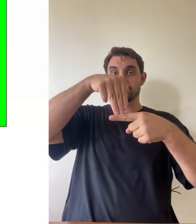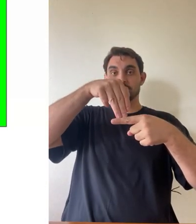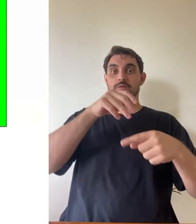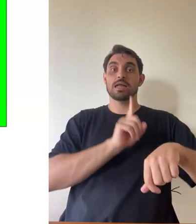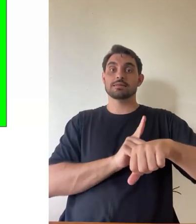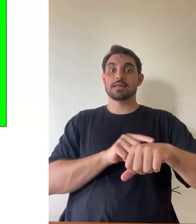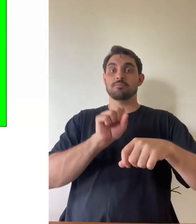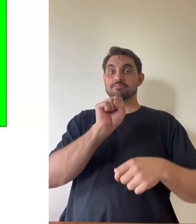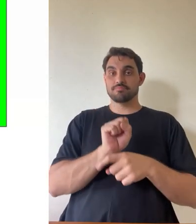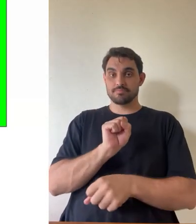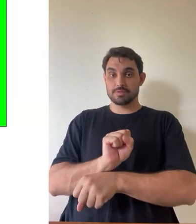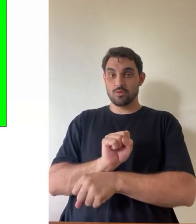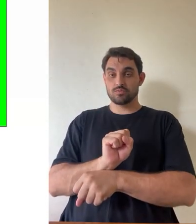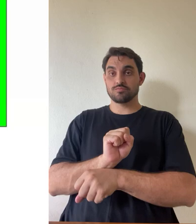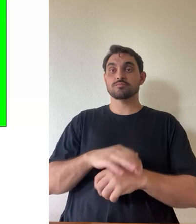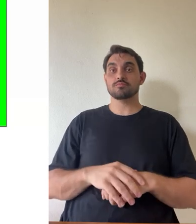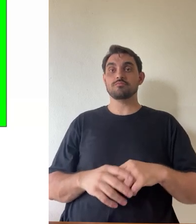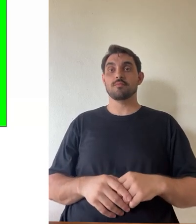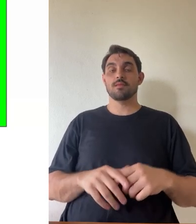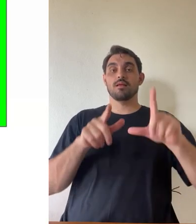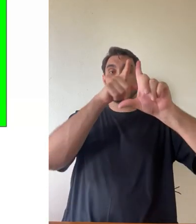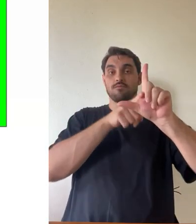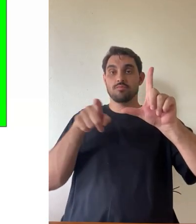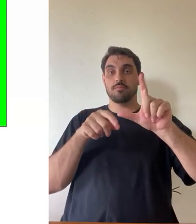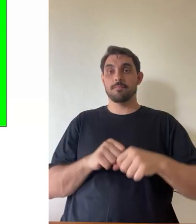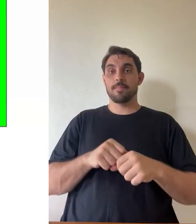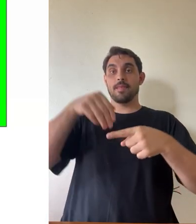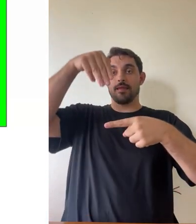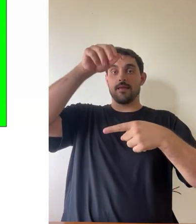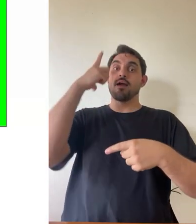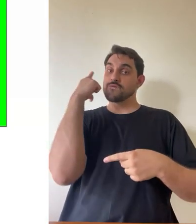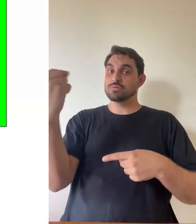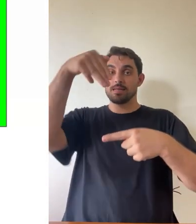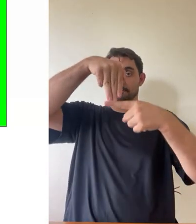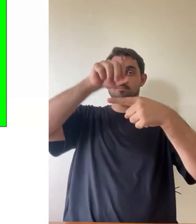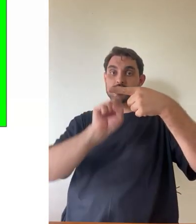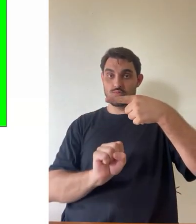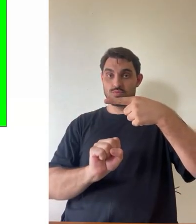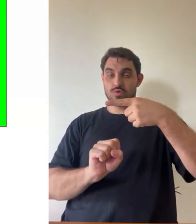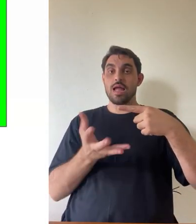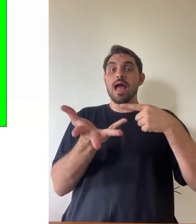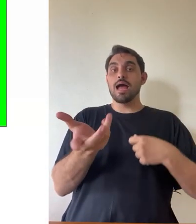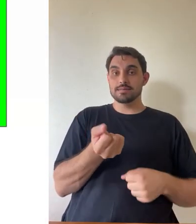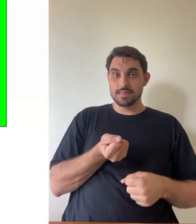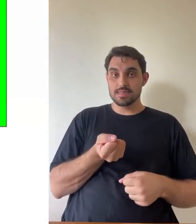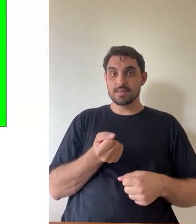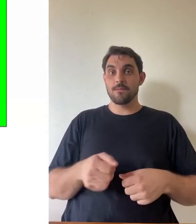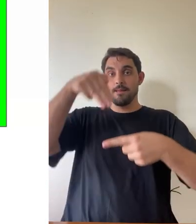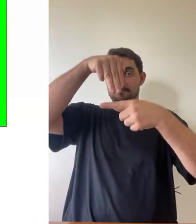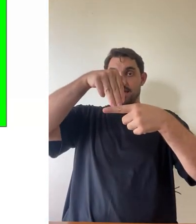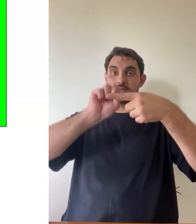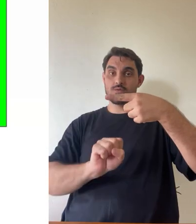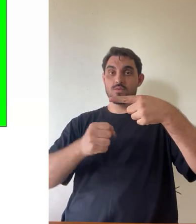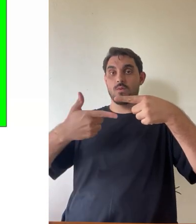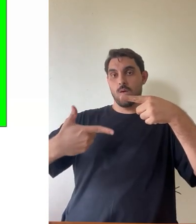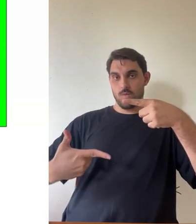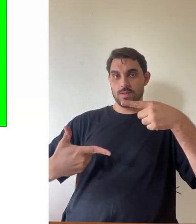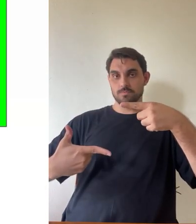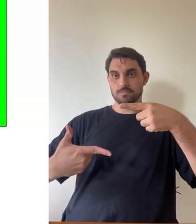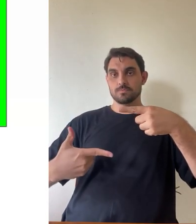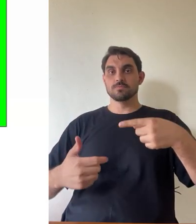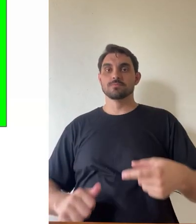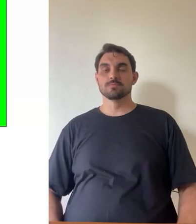em segundos, portanto, a velocidade estará em metros por segundo e a aceleração em metros